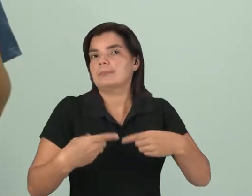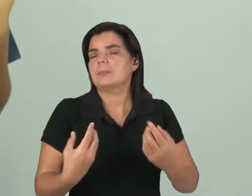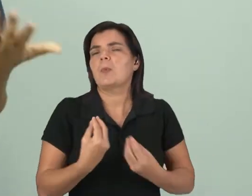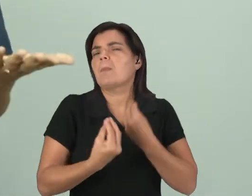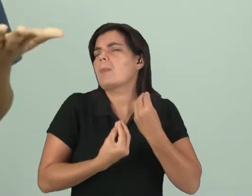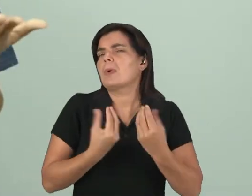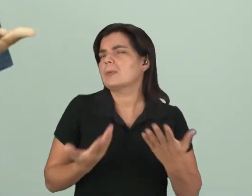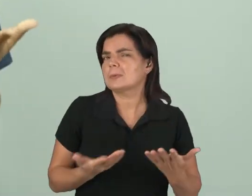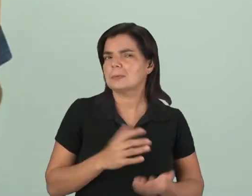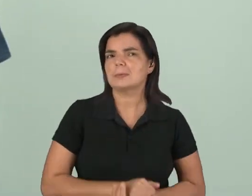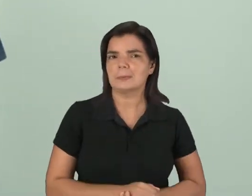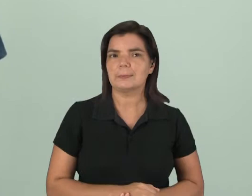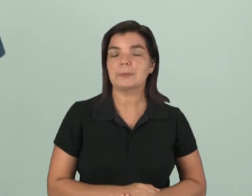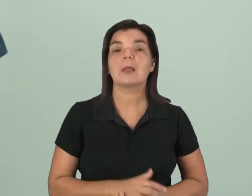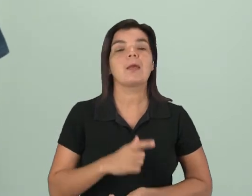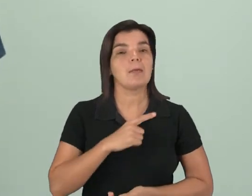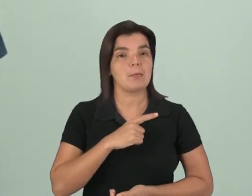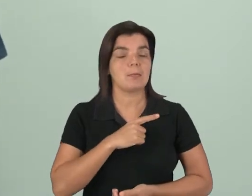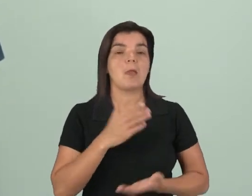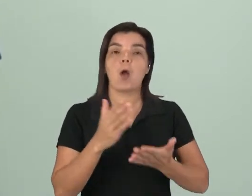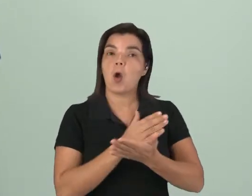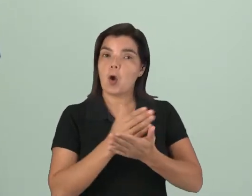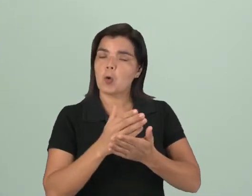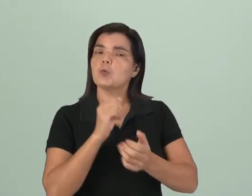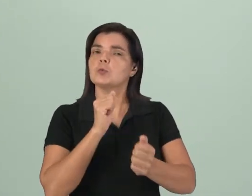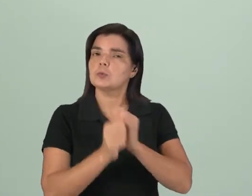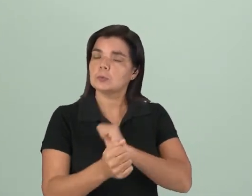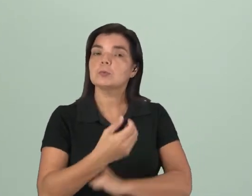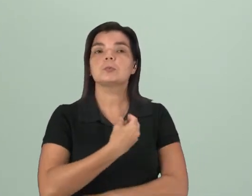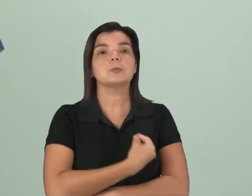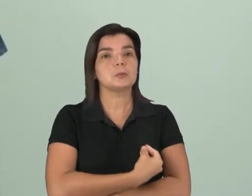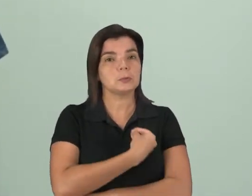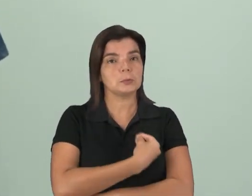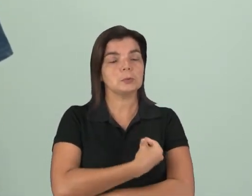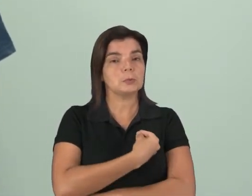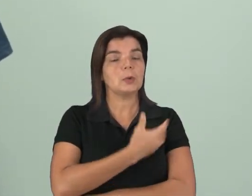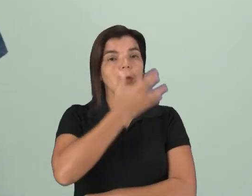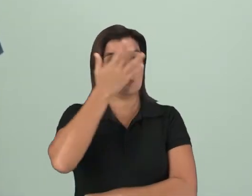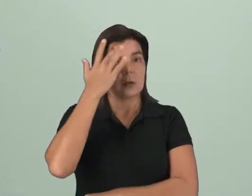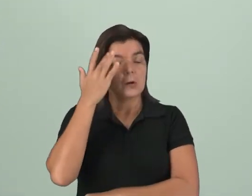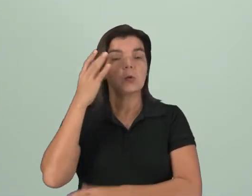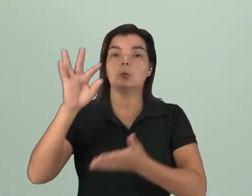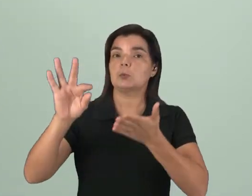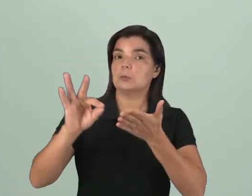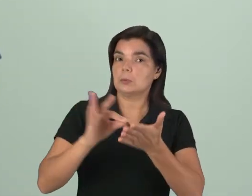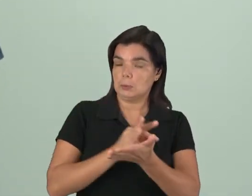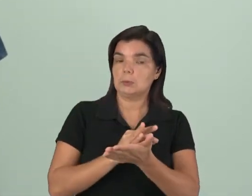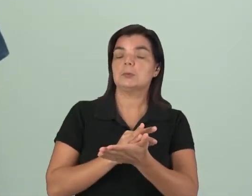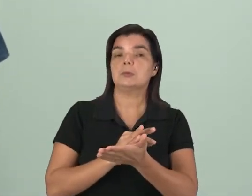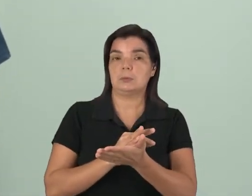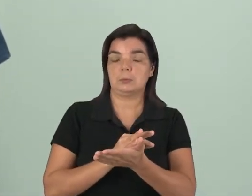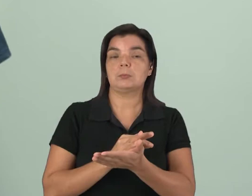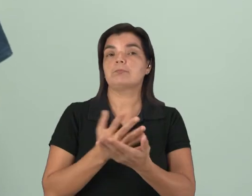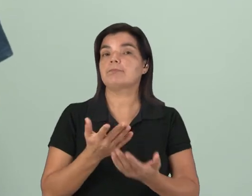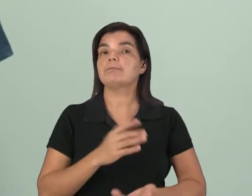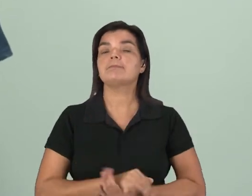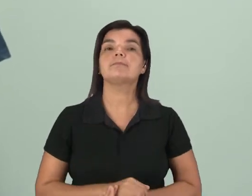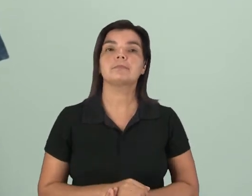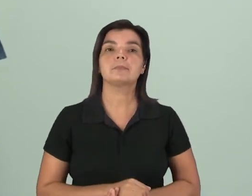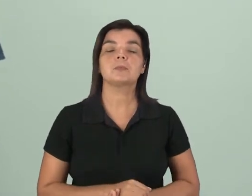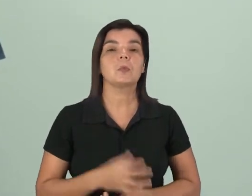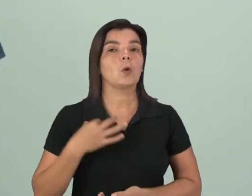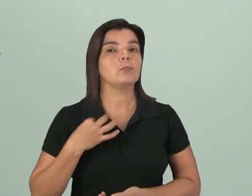competitiva. Mas como que é isso, né? Existem alguns esportes participativos que as pessoas se inscrevem, elas vão de